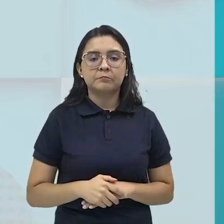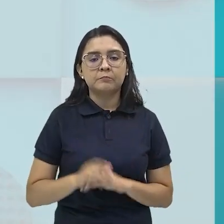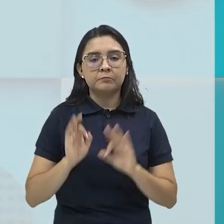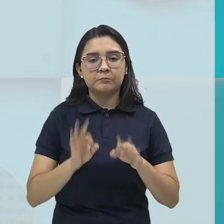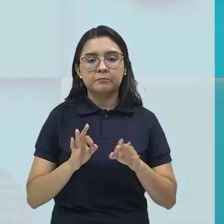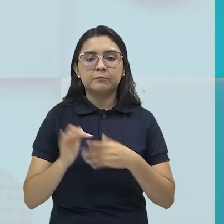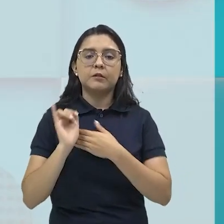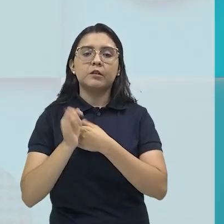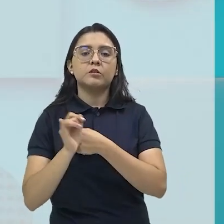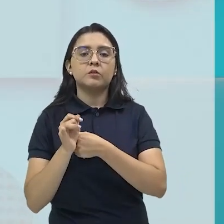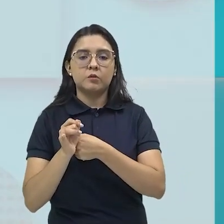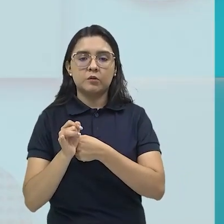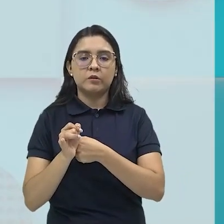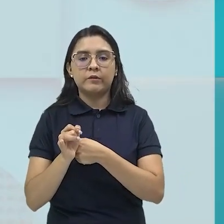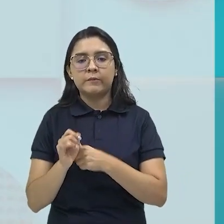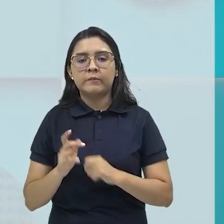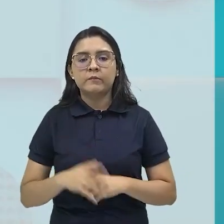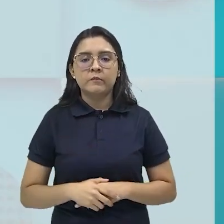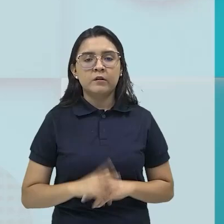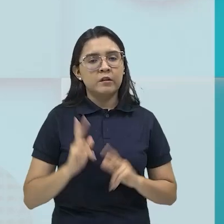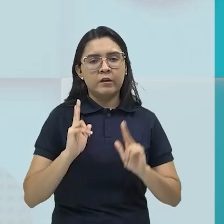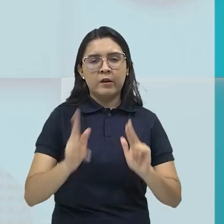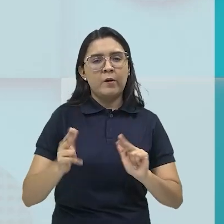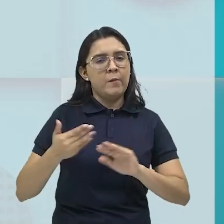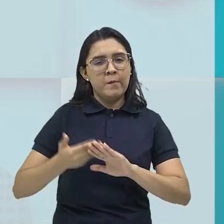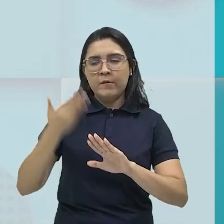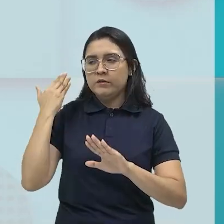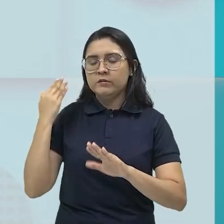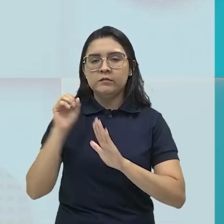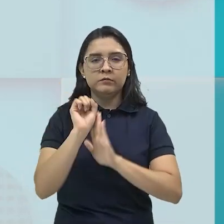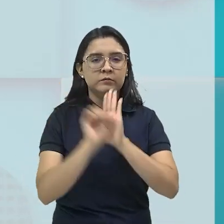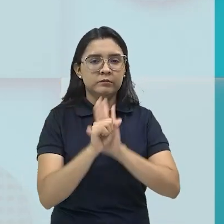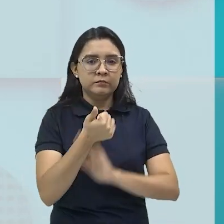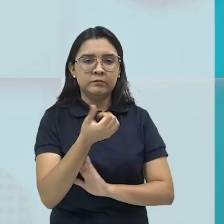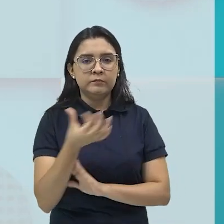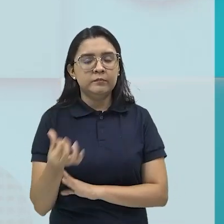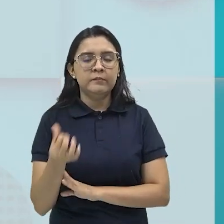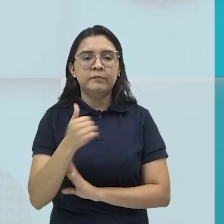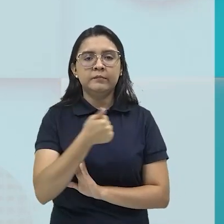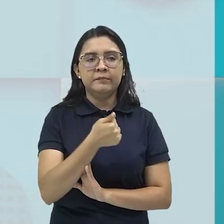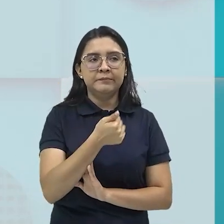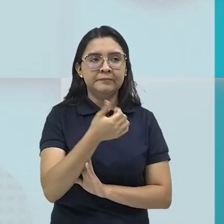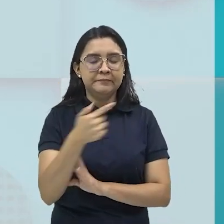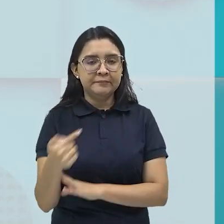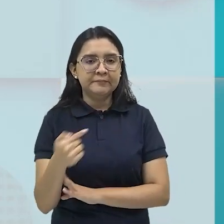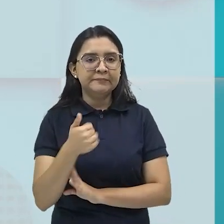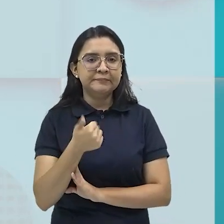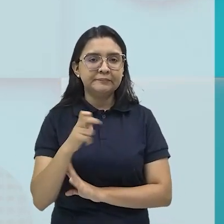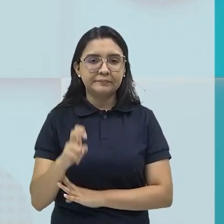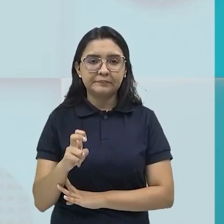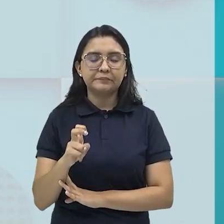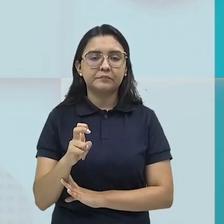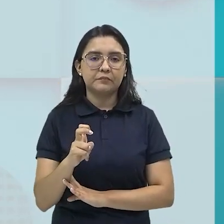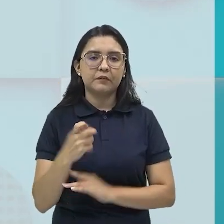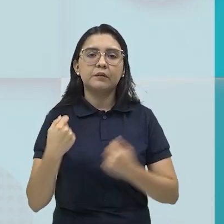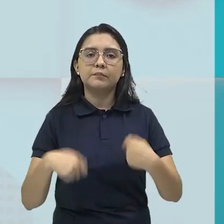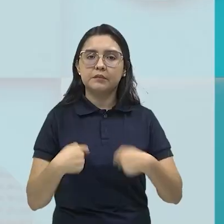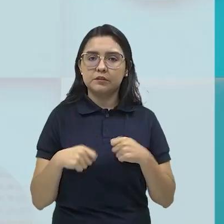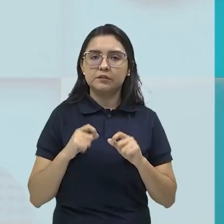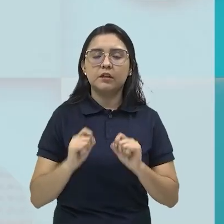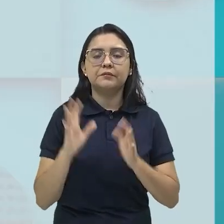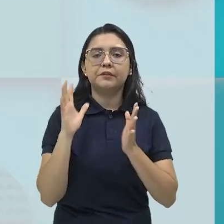As crônicas já não são mais as mesmas de quando eram lá pelo século XVI, XVII, XV, quando se precisava fazer